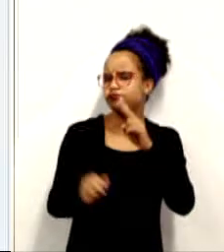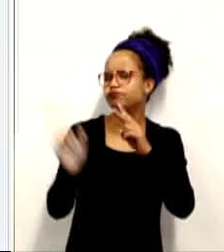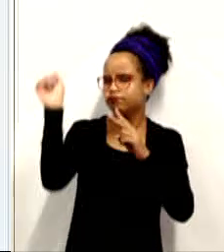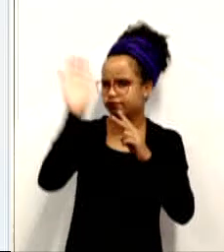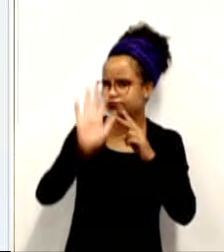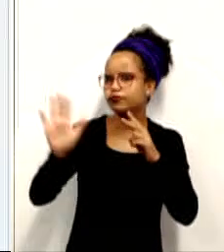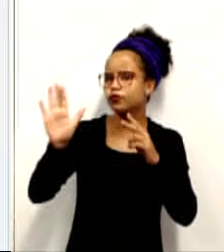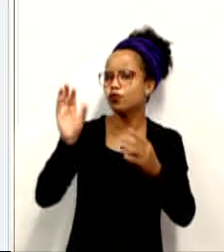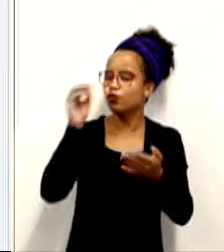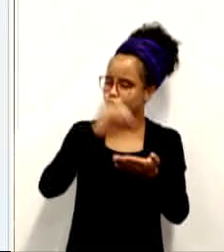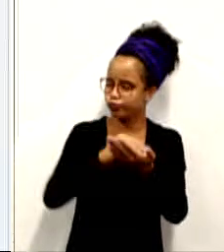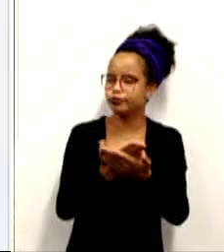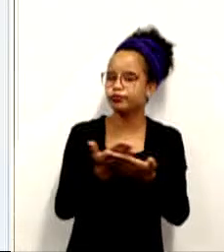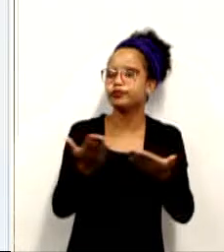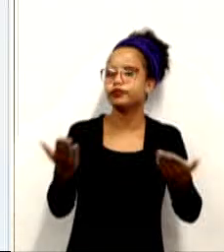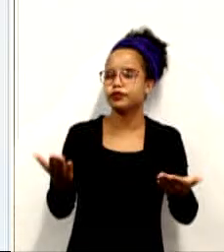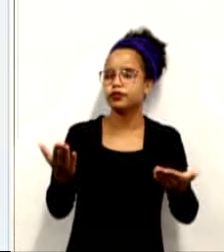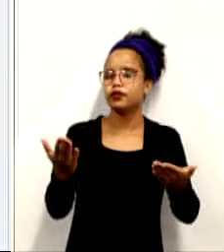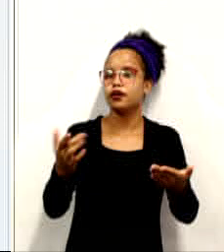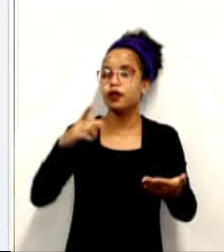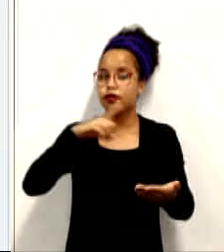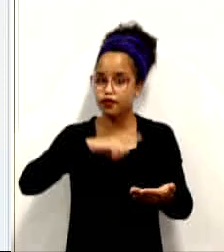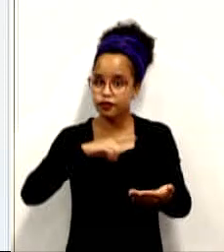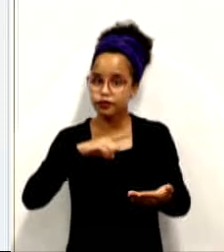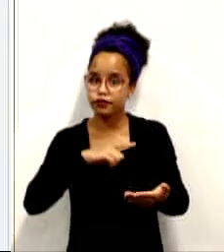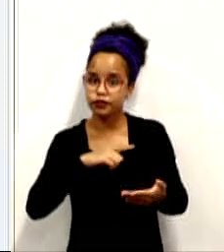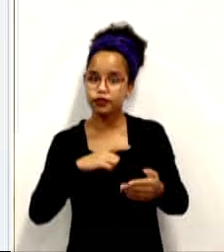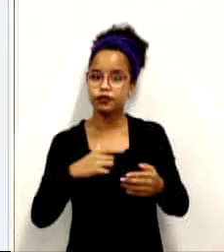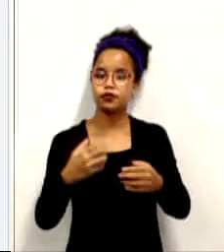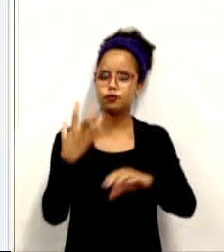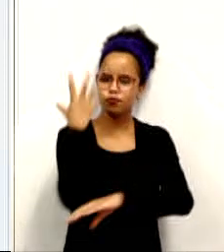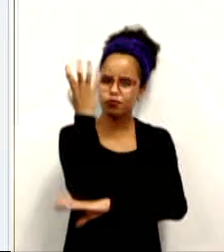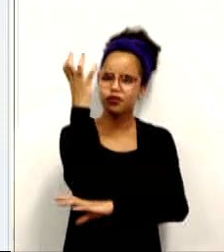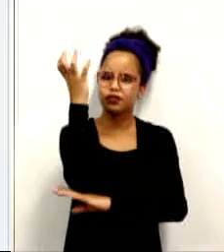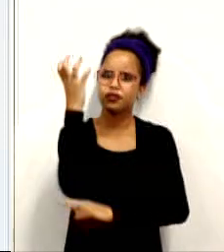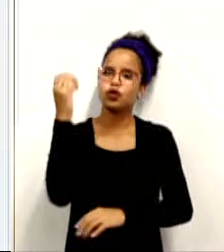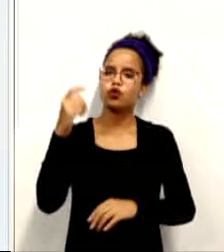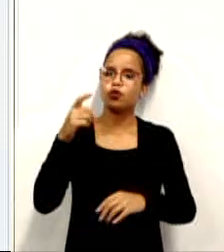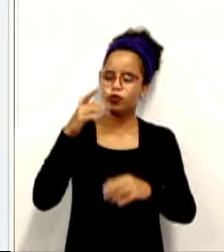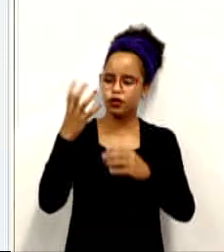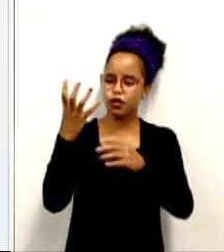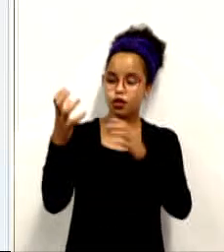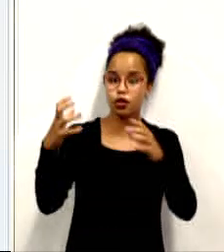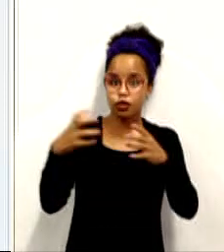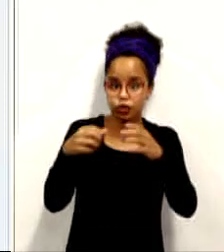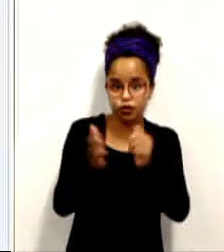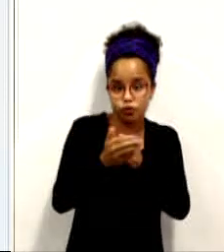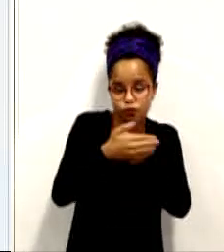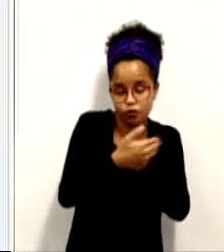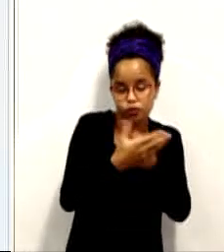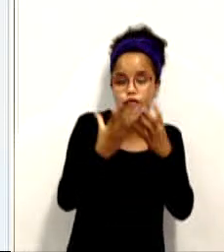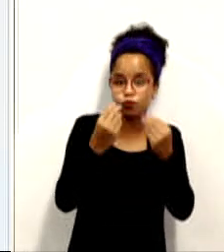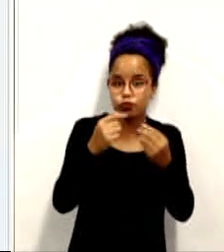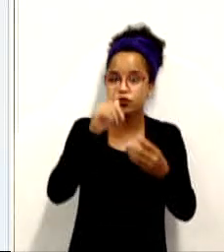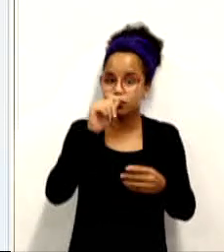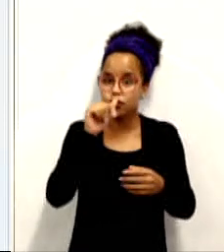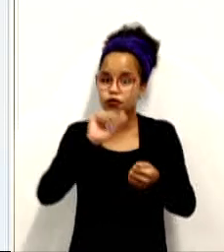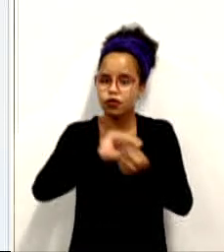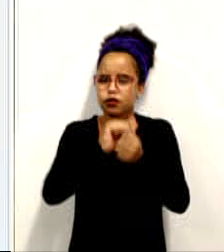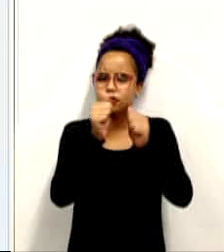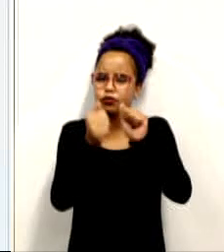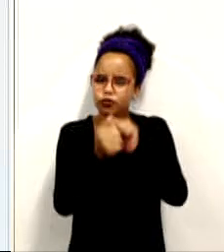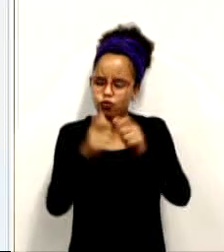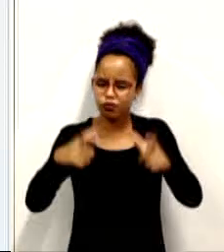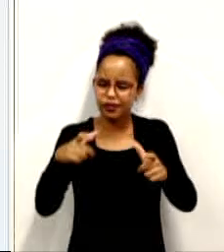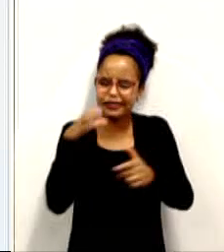Existem plantas com folhas que acumulam muita água. Estão adaptadas em ambientes quentes, sem chuva,